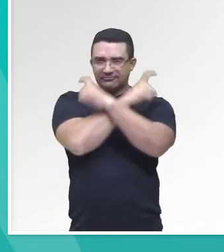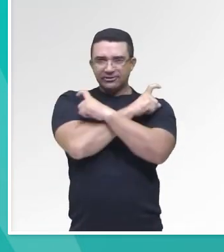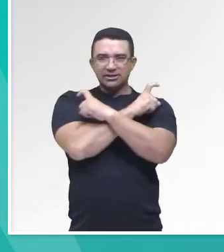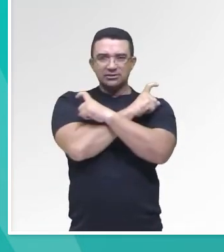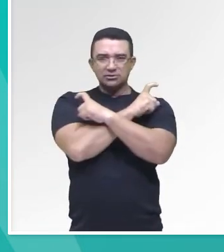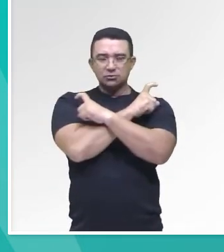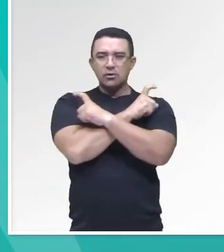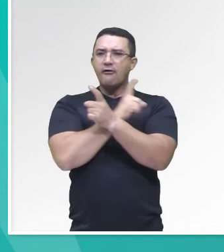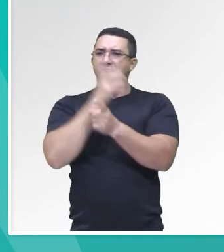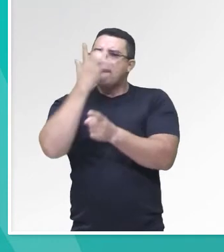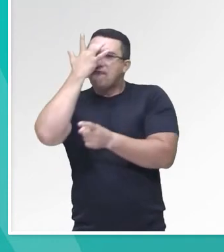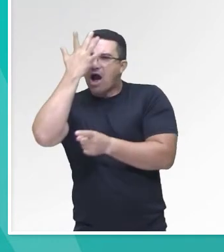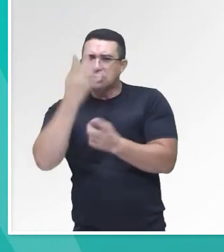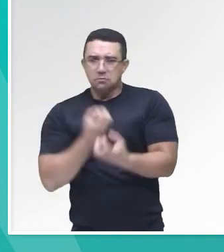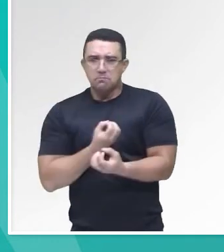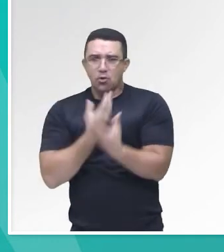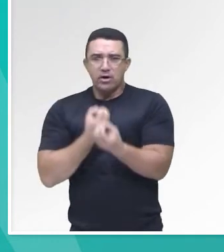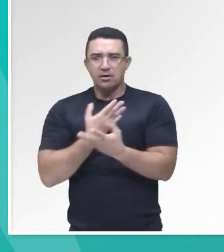construir um poema.